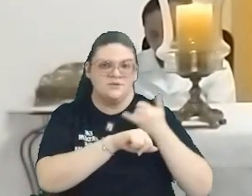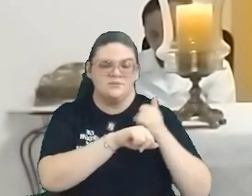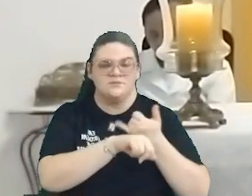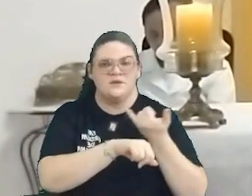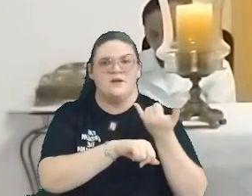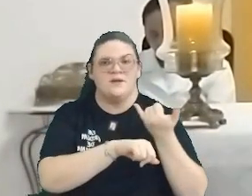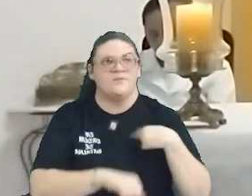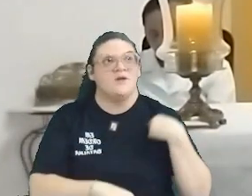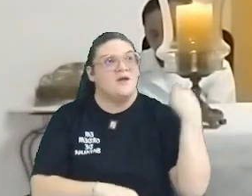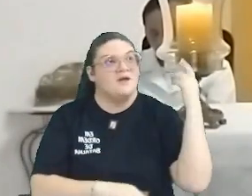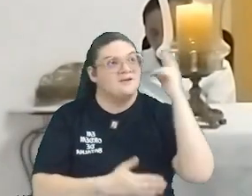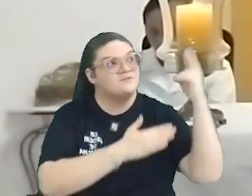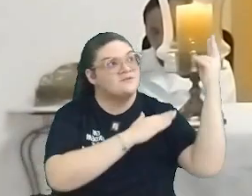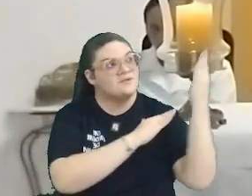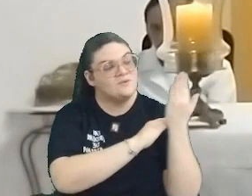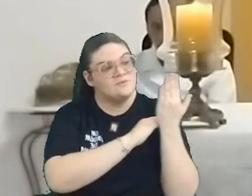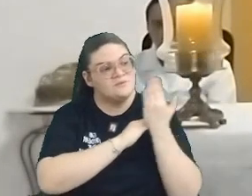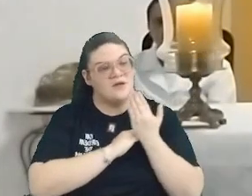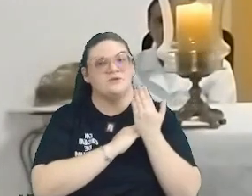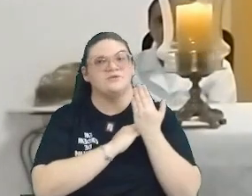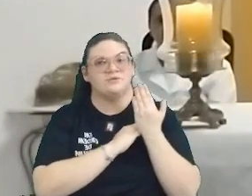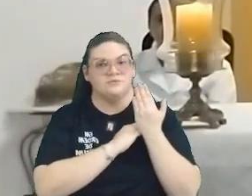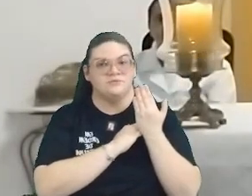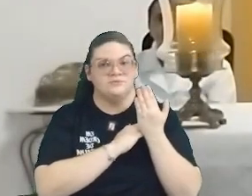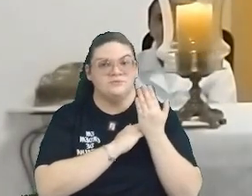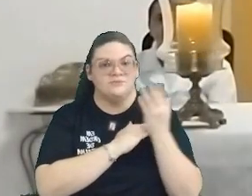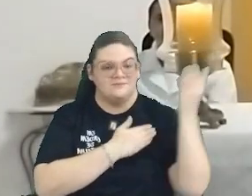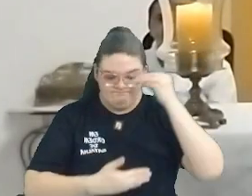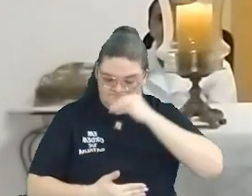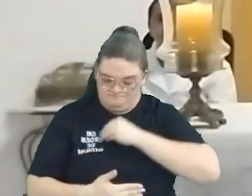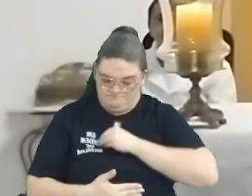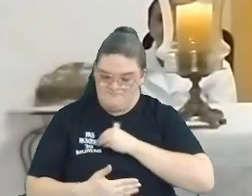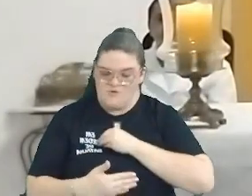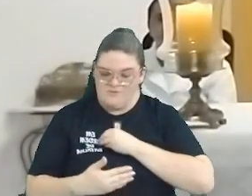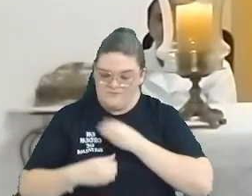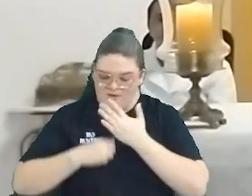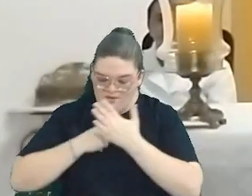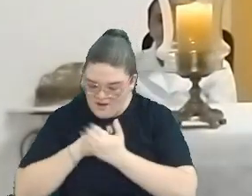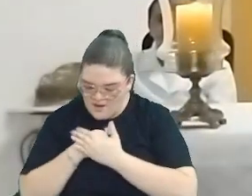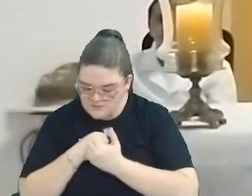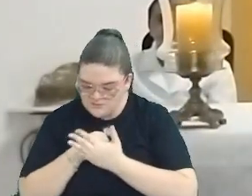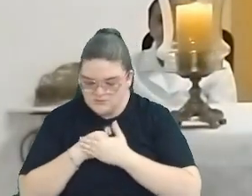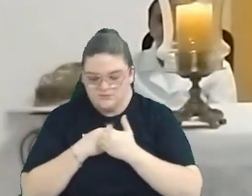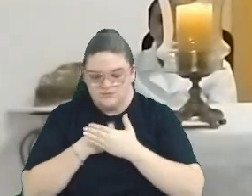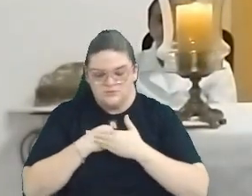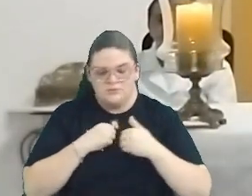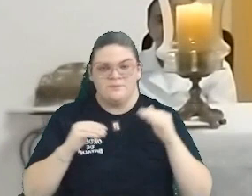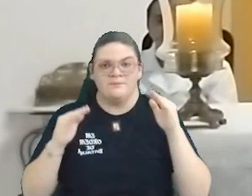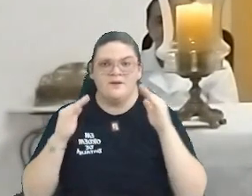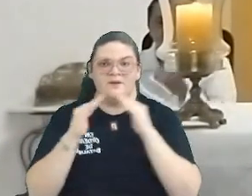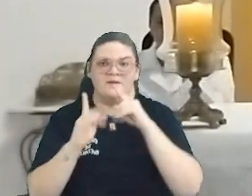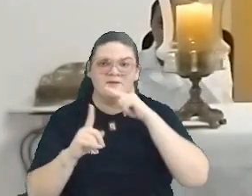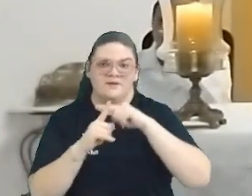Senhor nos ajude e que coloque sempre em nosso coração o zelo também pela casa do Senhor.